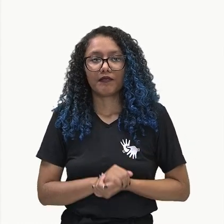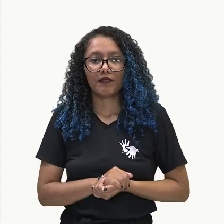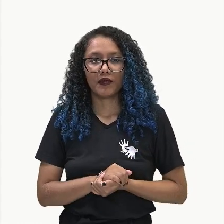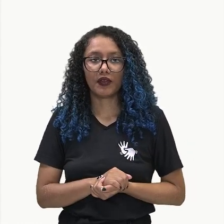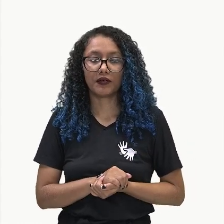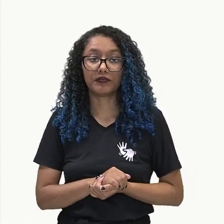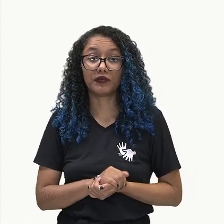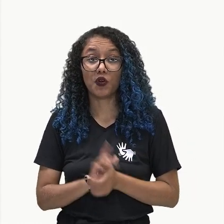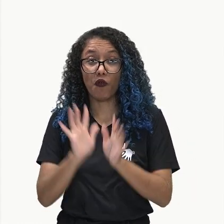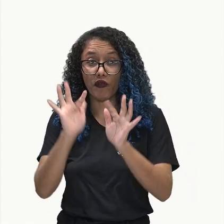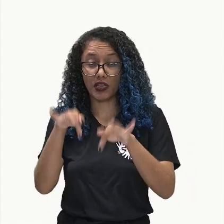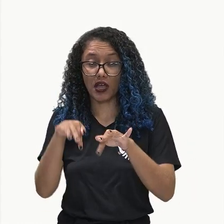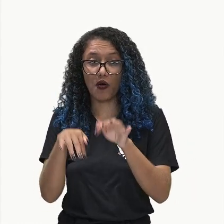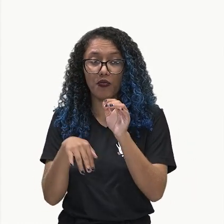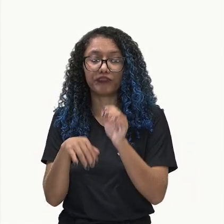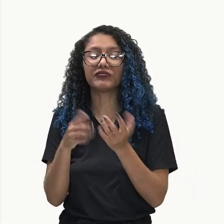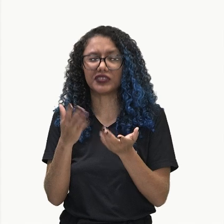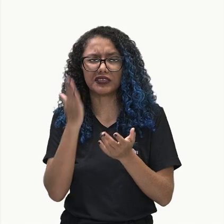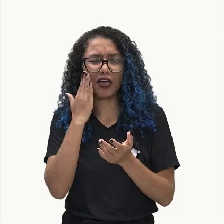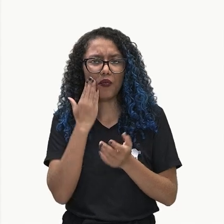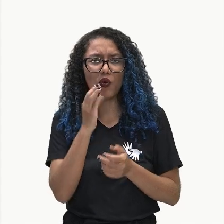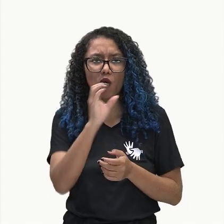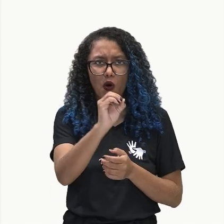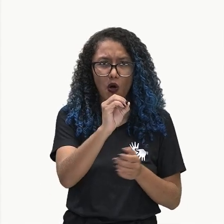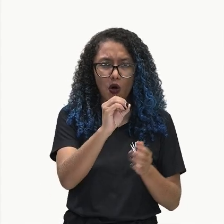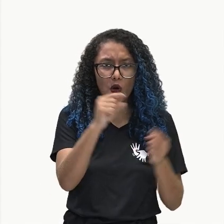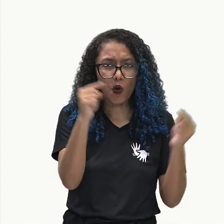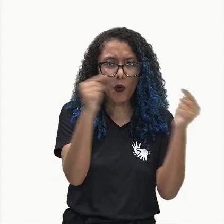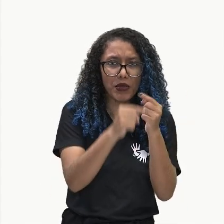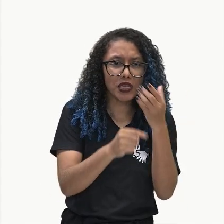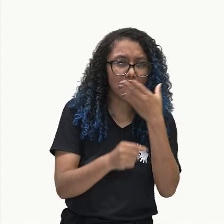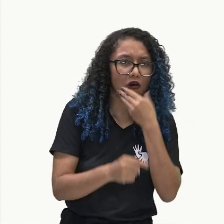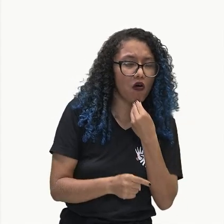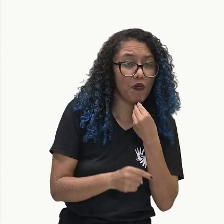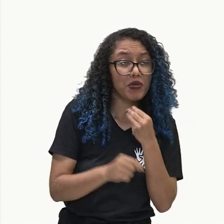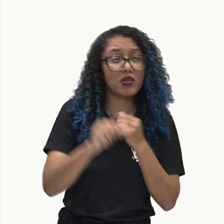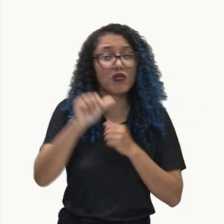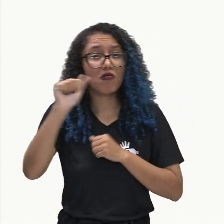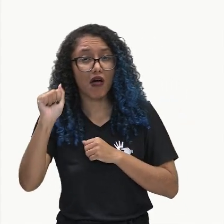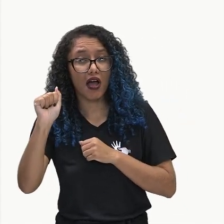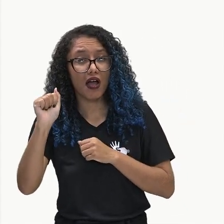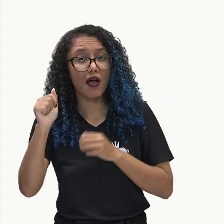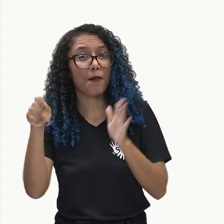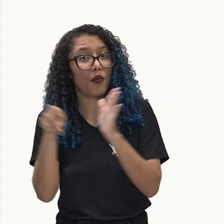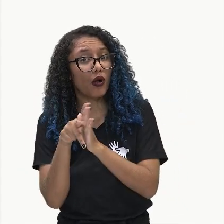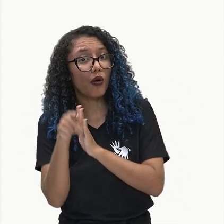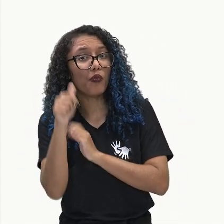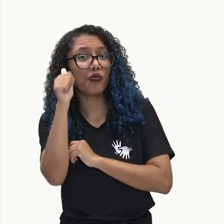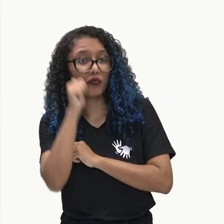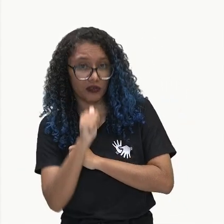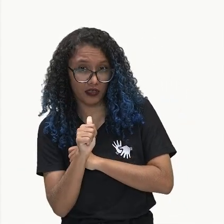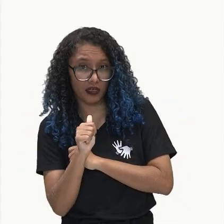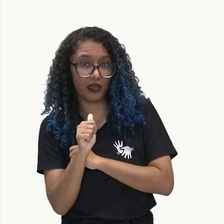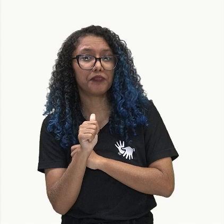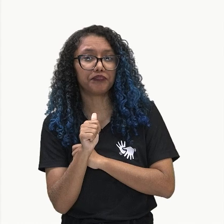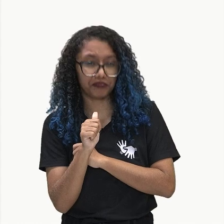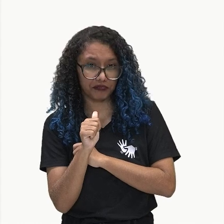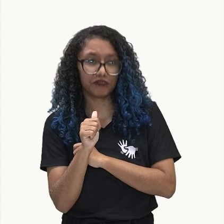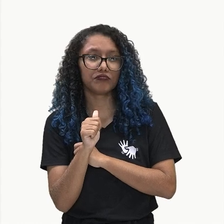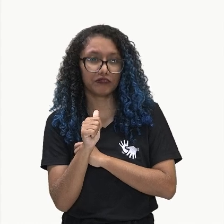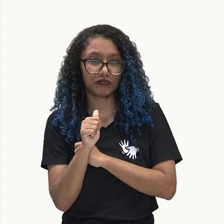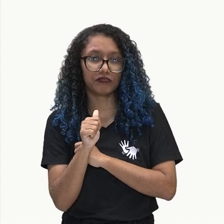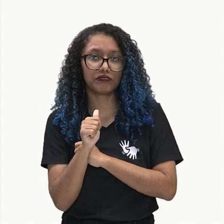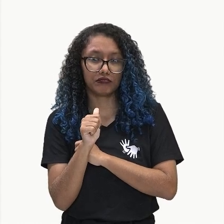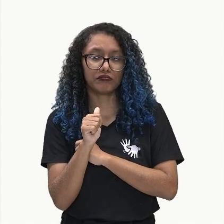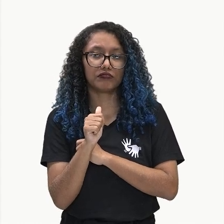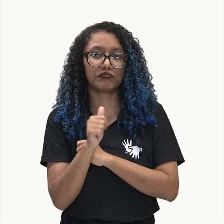já viu que o O é do masculino, logo o A vai ser do feminino. Há outras terminações ou categorias de